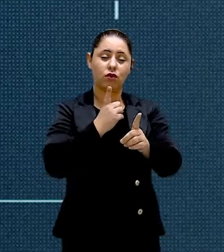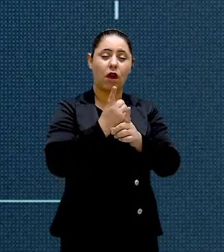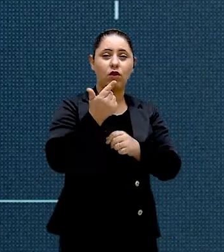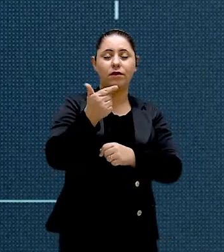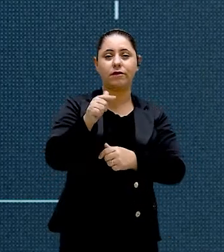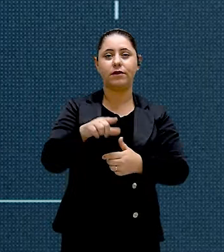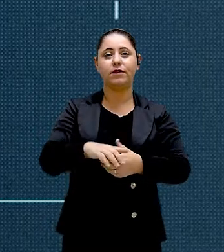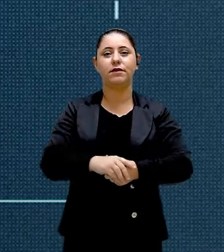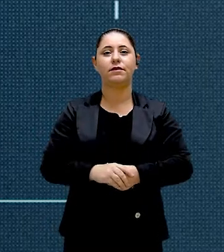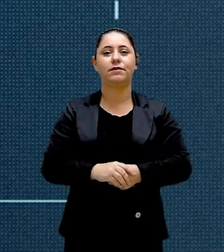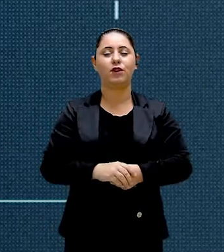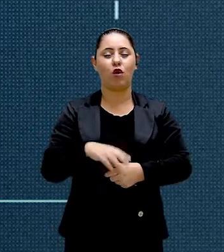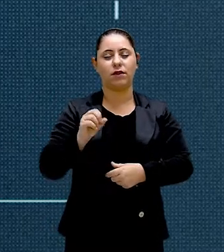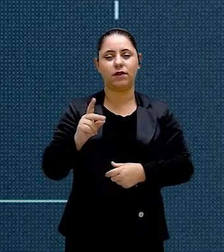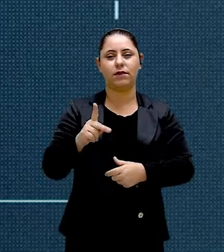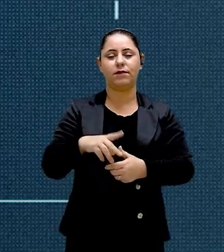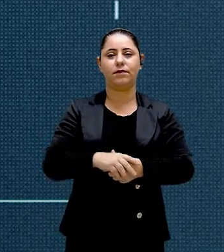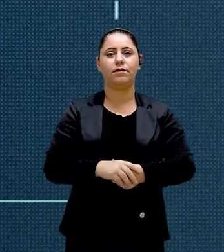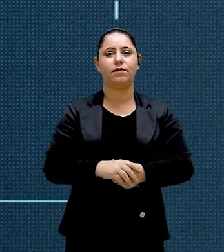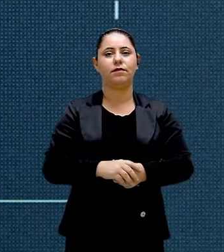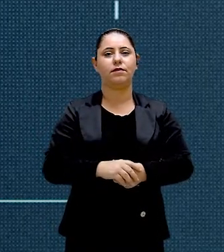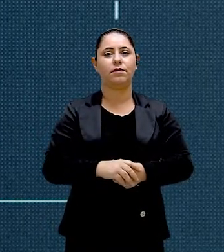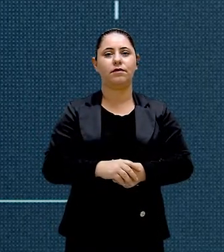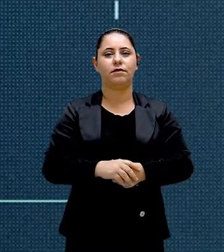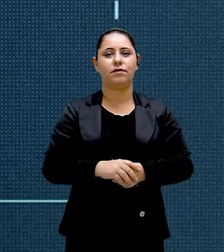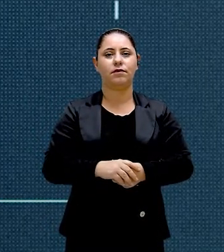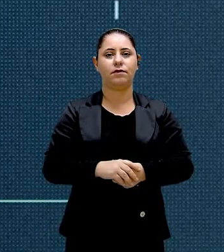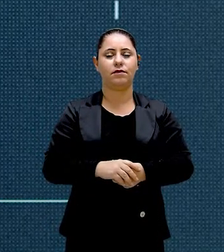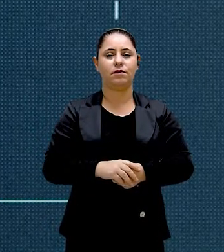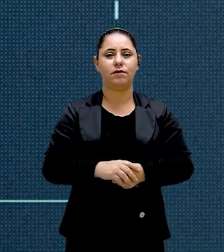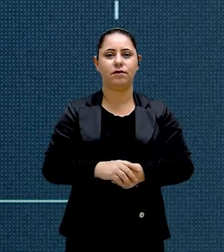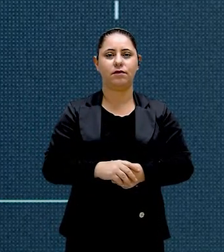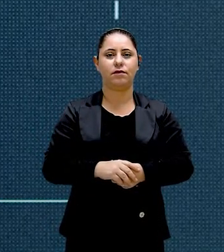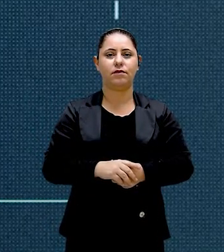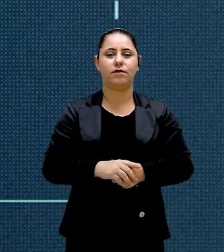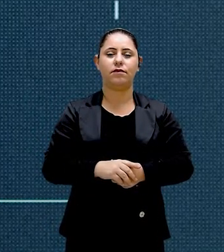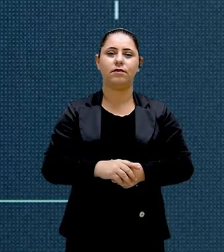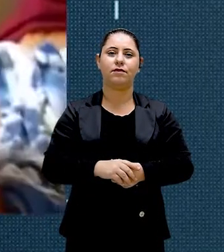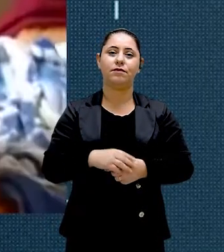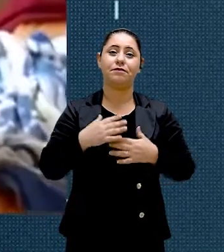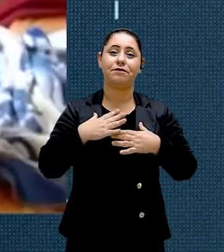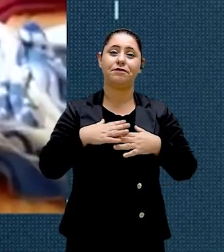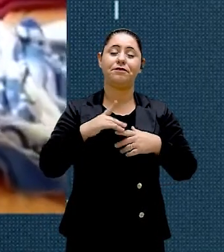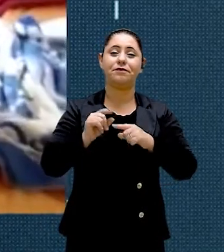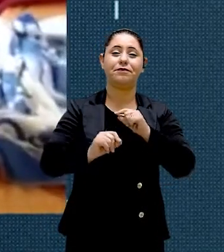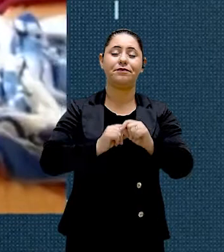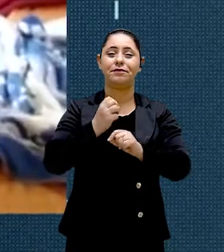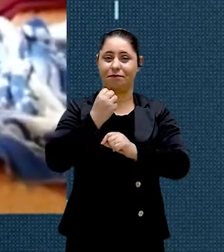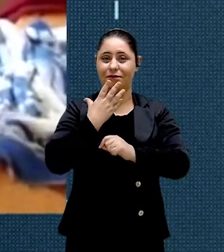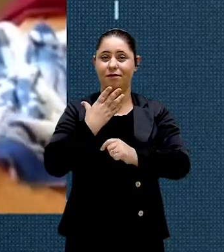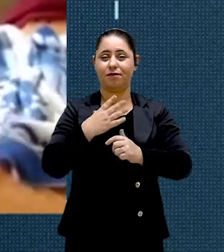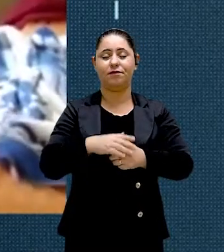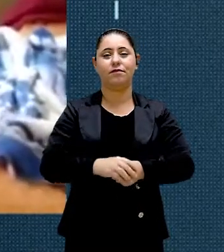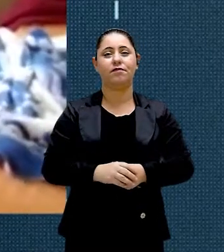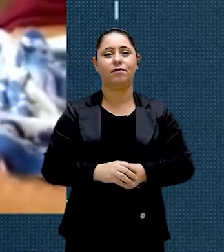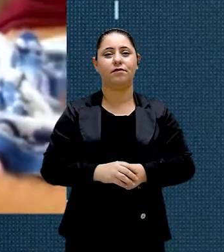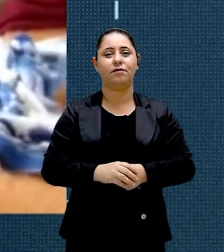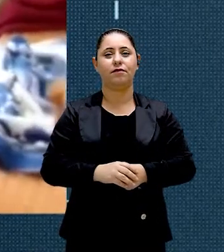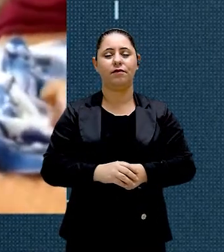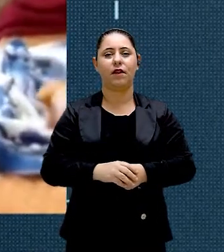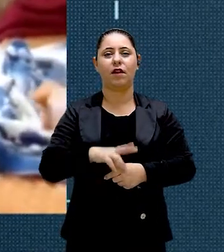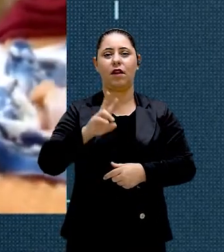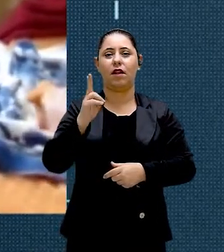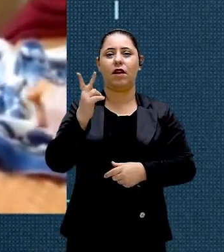Aqui, você arruma um quarto para mim bem bonito lá em cima, tá bom? Ana Heloísa, que